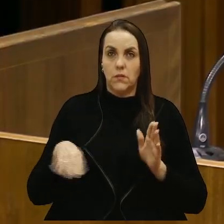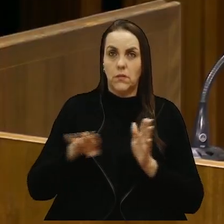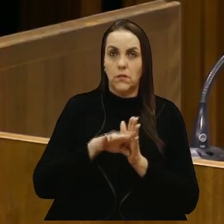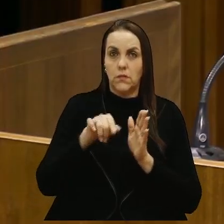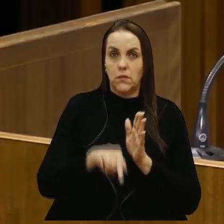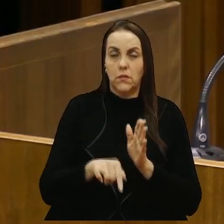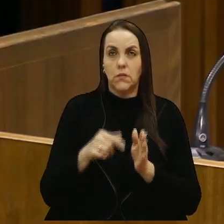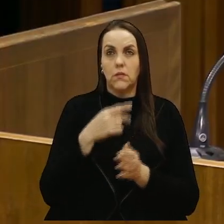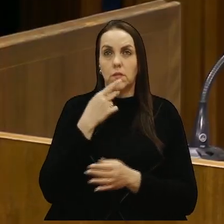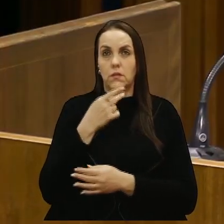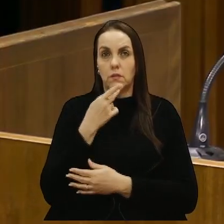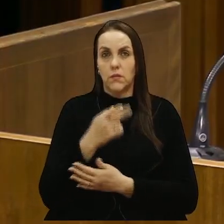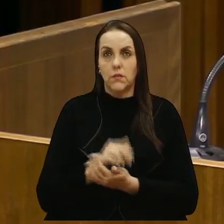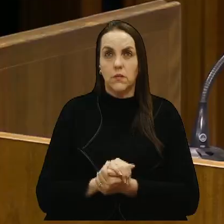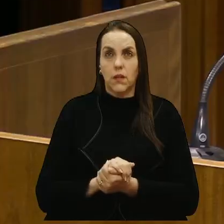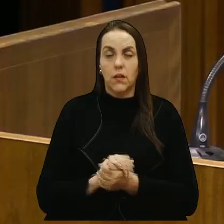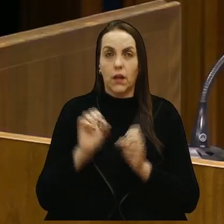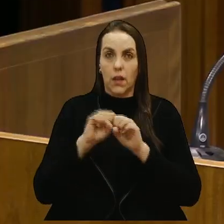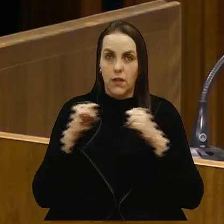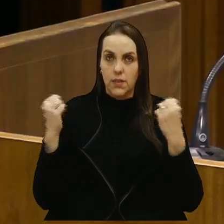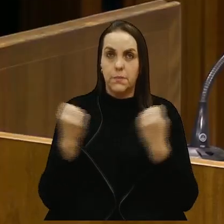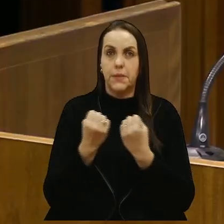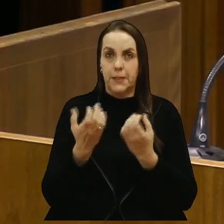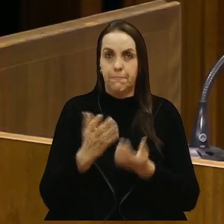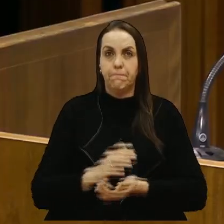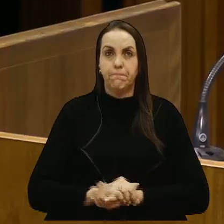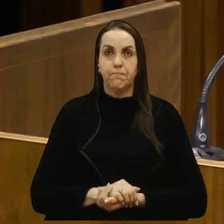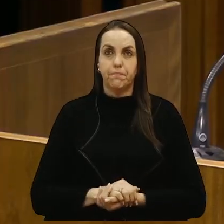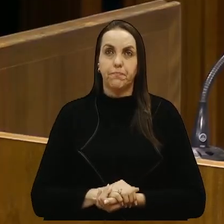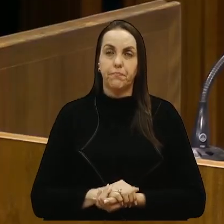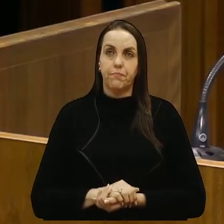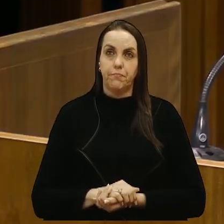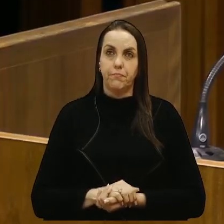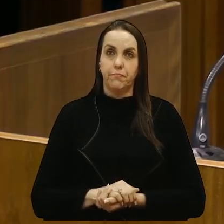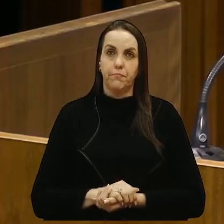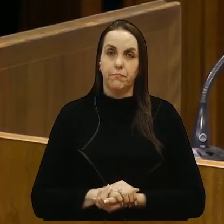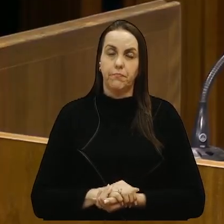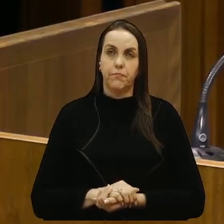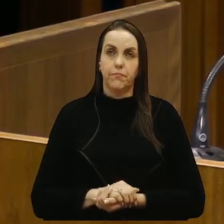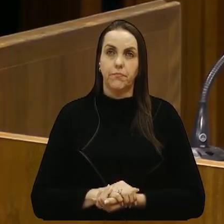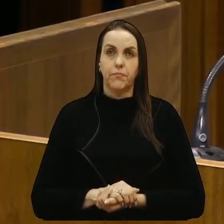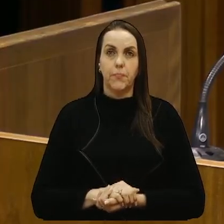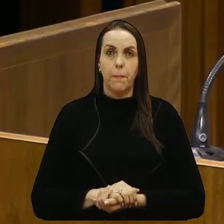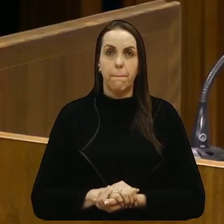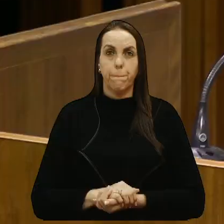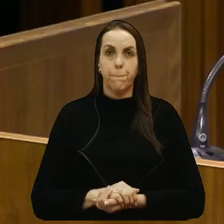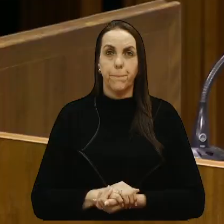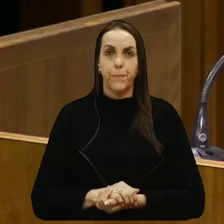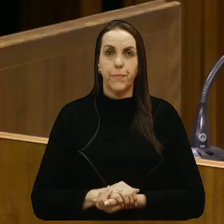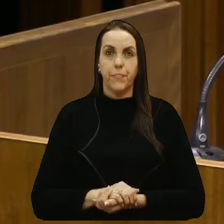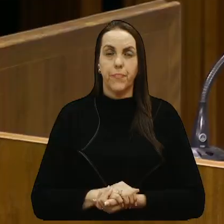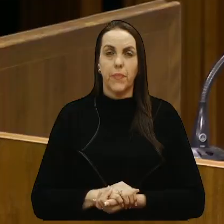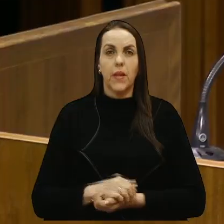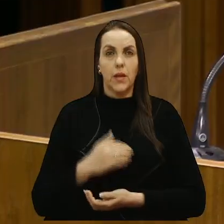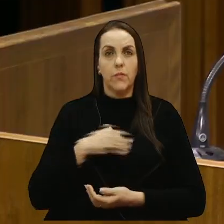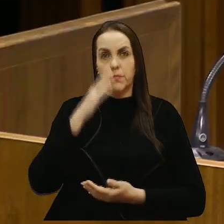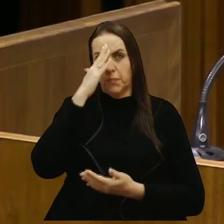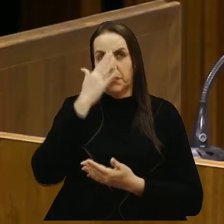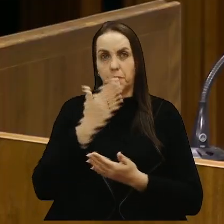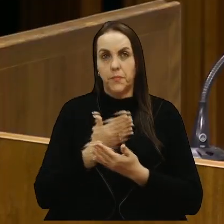falar nesse seminário. Uma parte quando possível. Já lhe dou, vereadora. Eu acho que